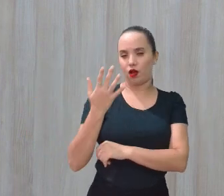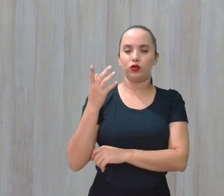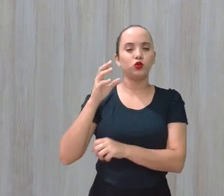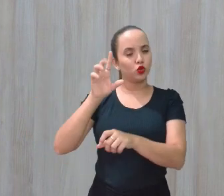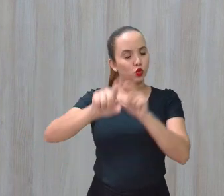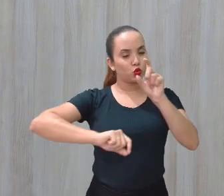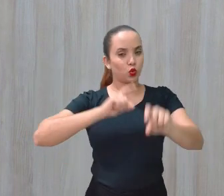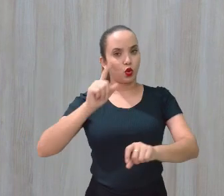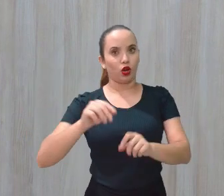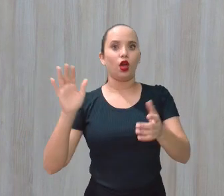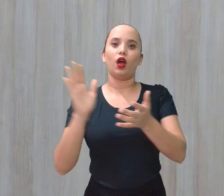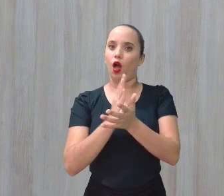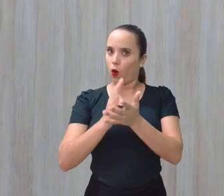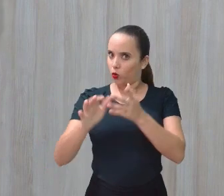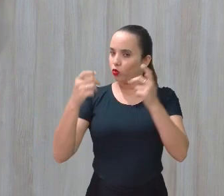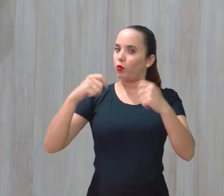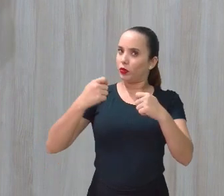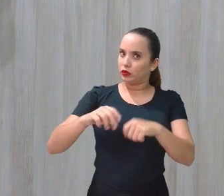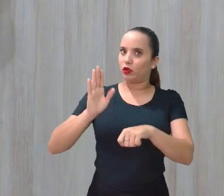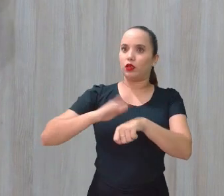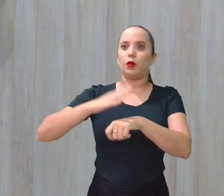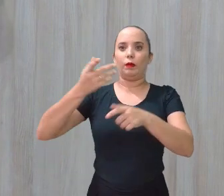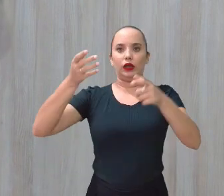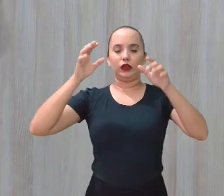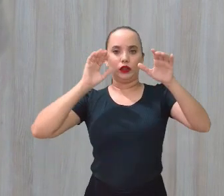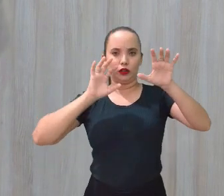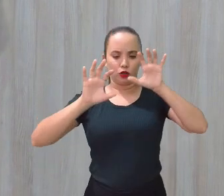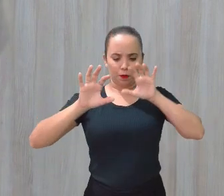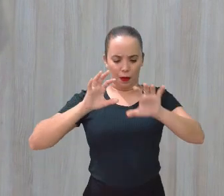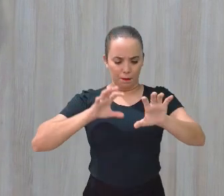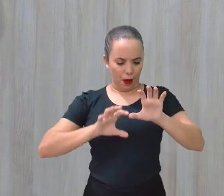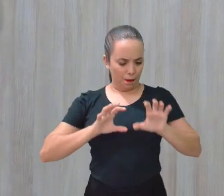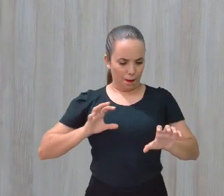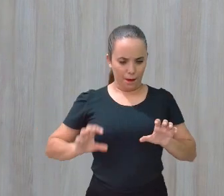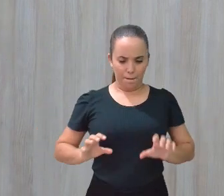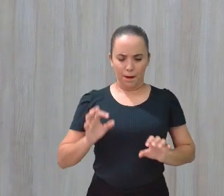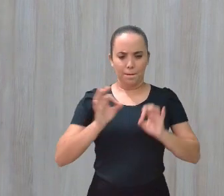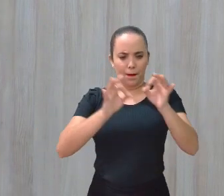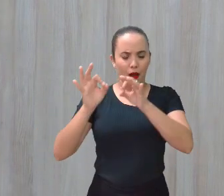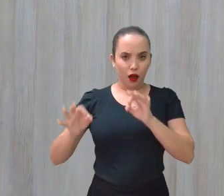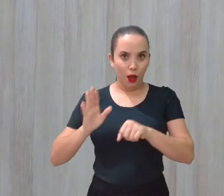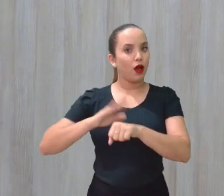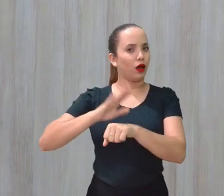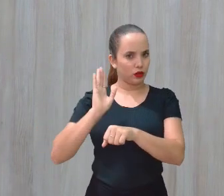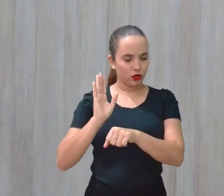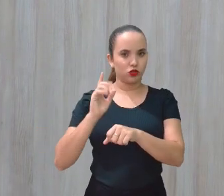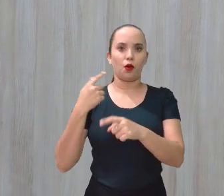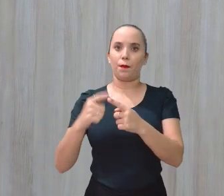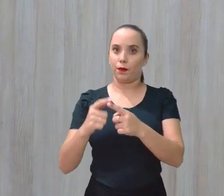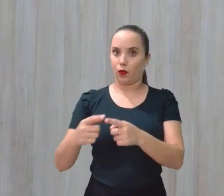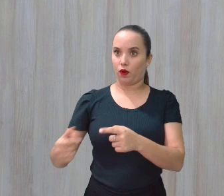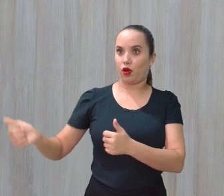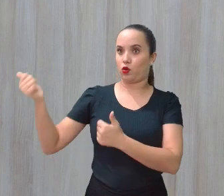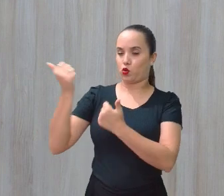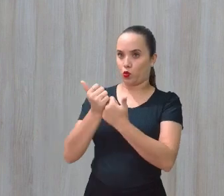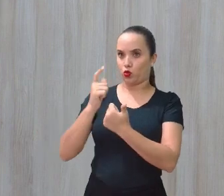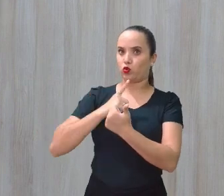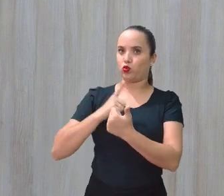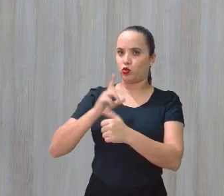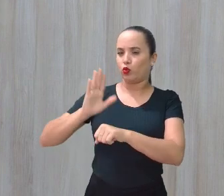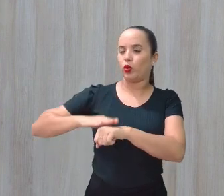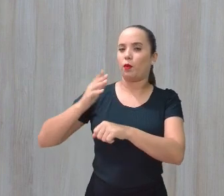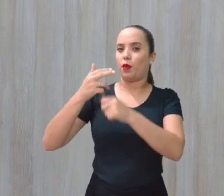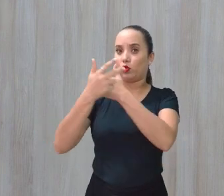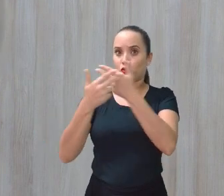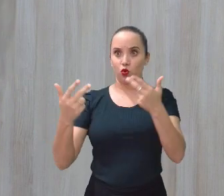você vai precisar de mais etapas, como por exemplo essa da substituição, você tem mais etapas a serem cumpridas, só